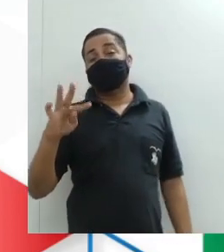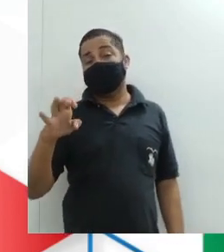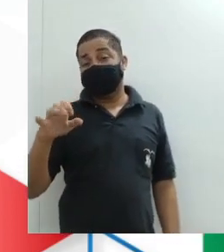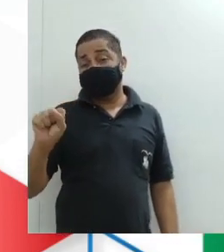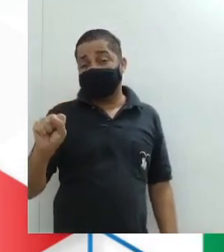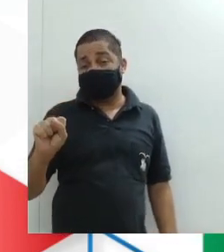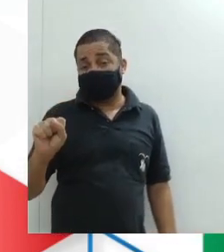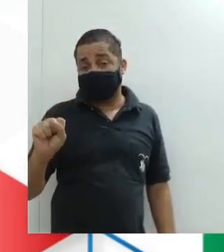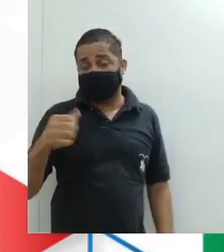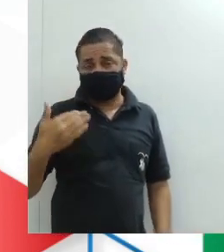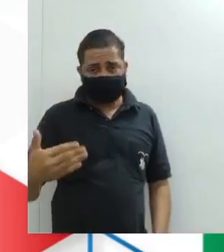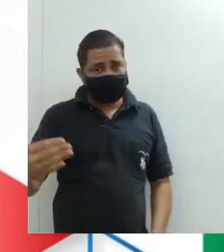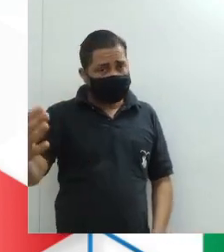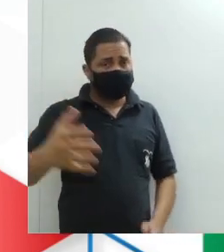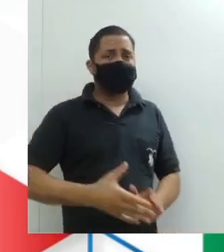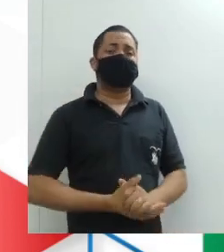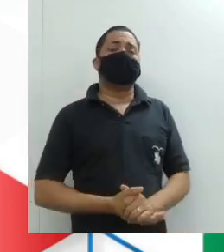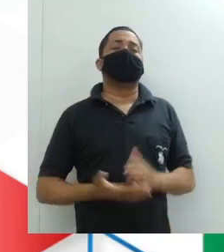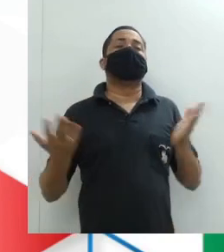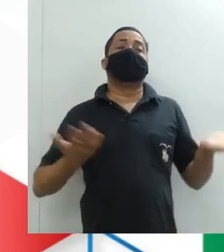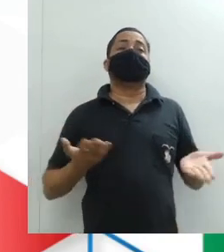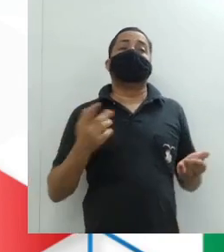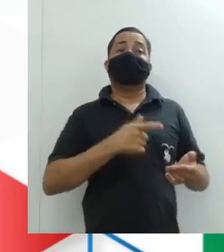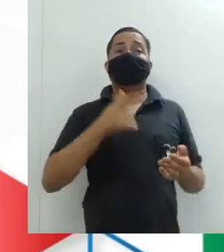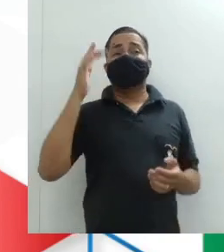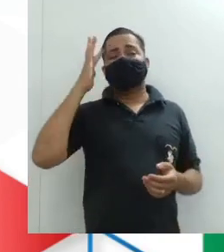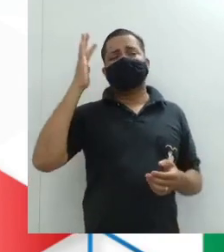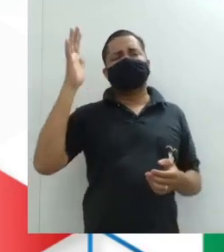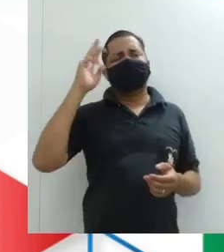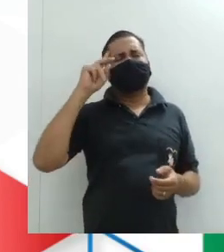passando. Aqui trago para vocês o pensamento